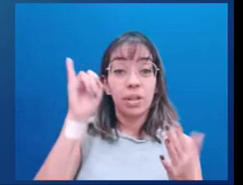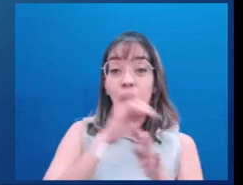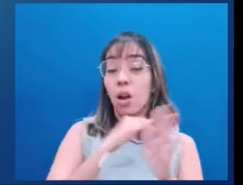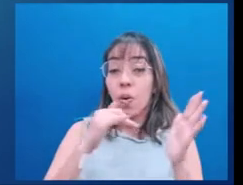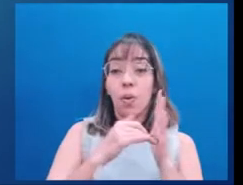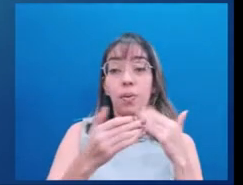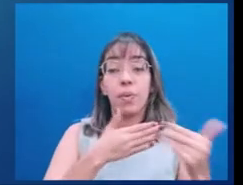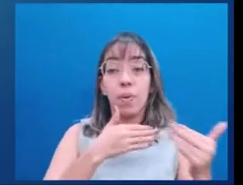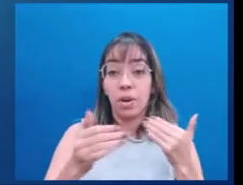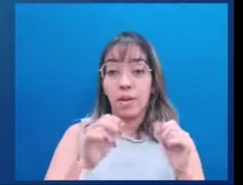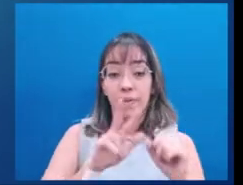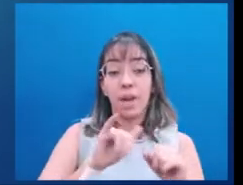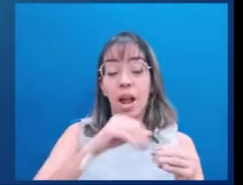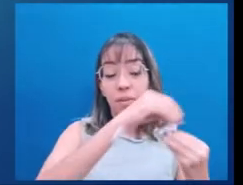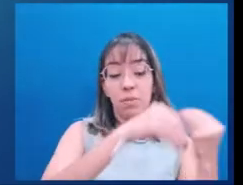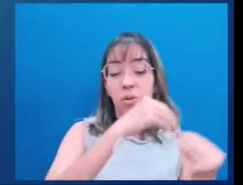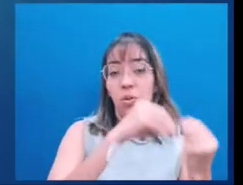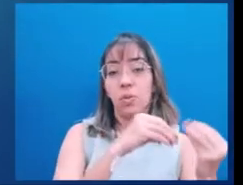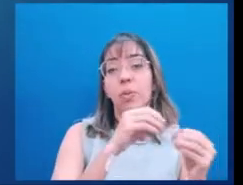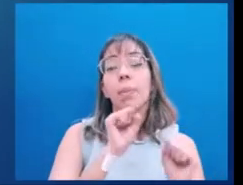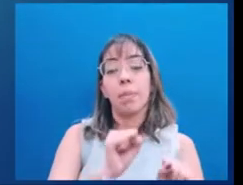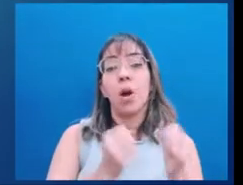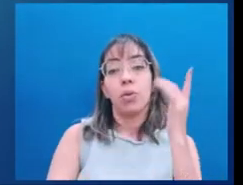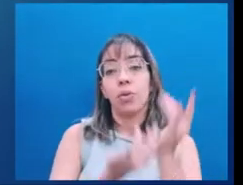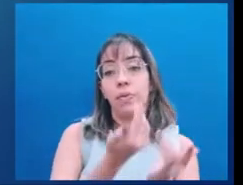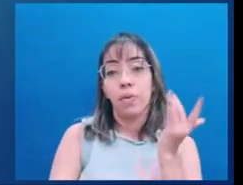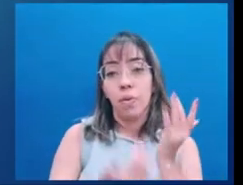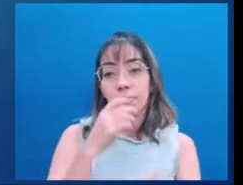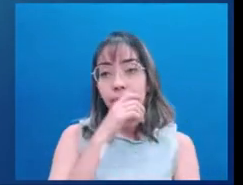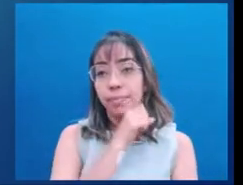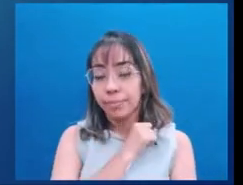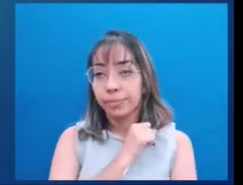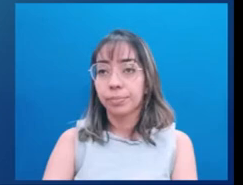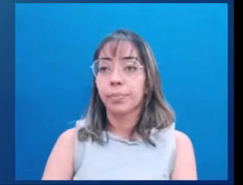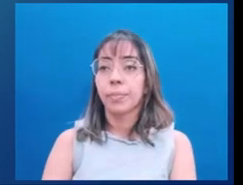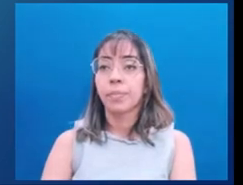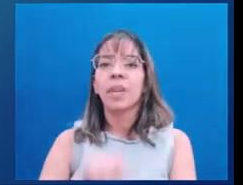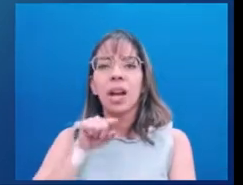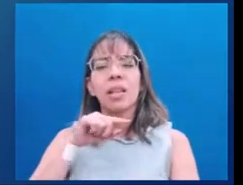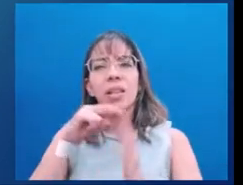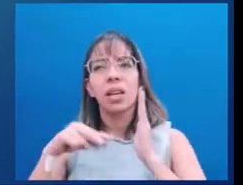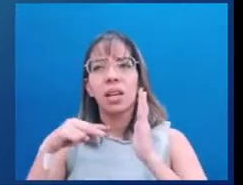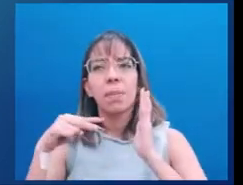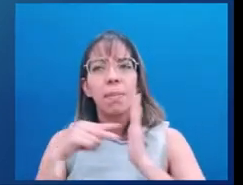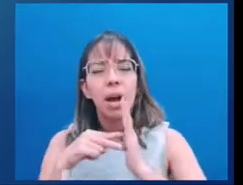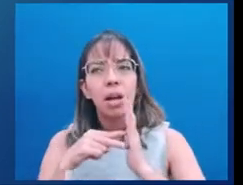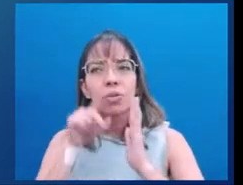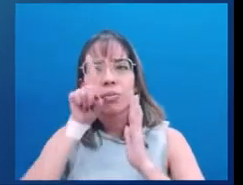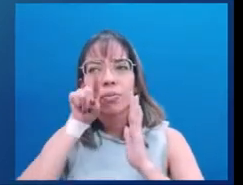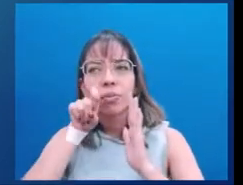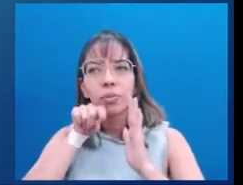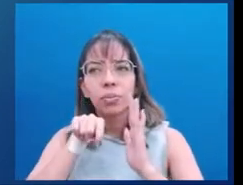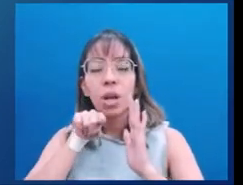Então, evitar qualquer tipo de contato com materiais inflamáveis. Essa simbologia aqui, tá?